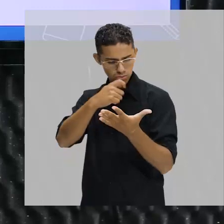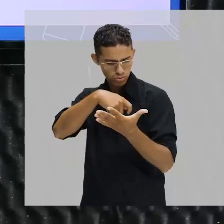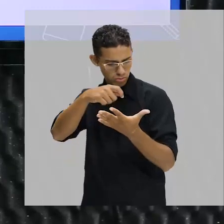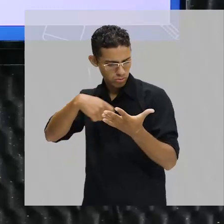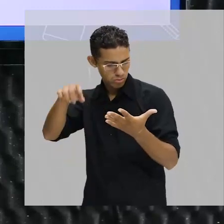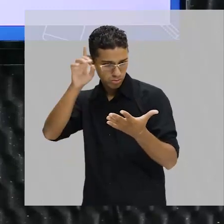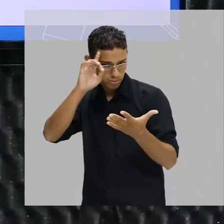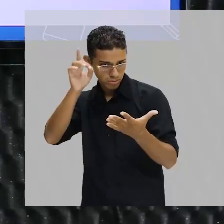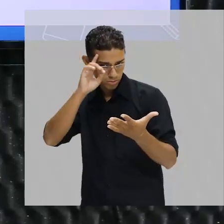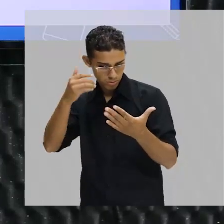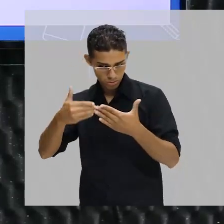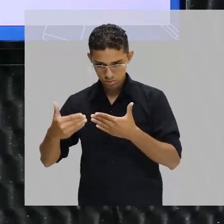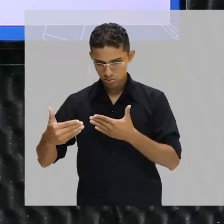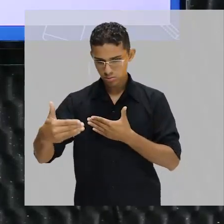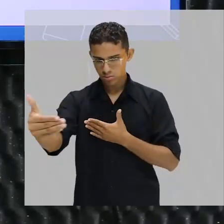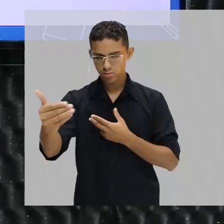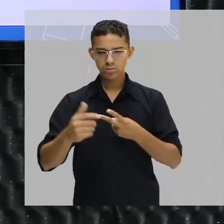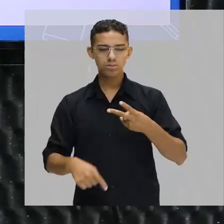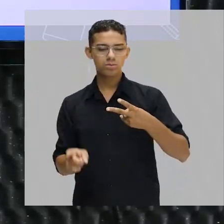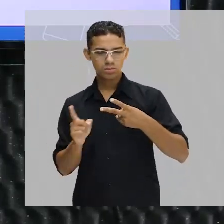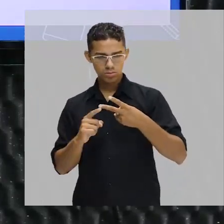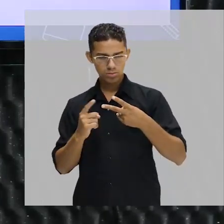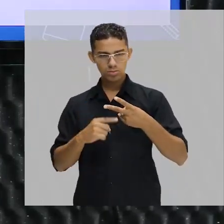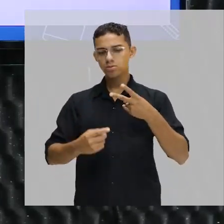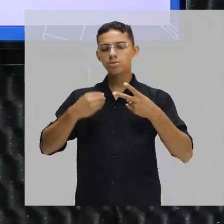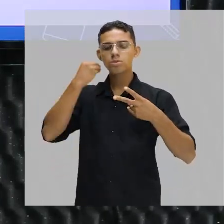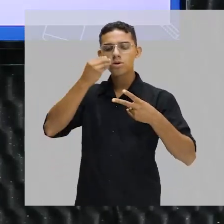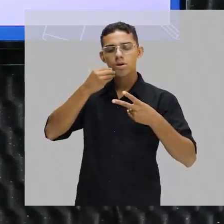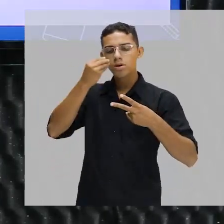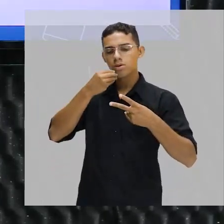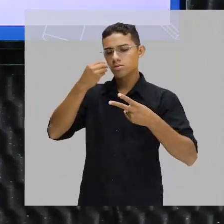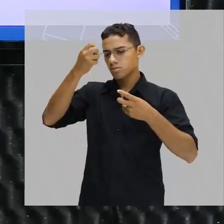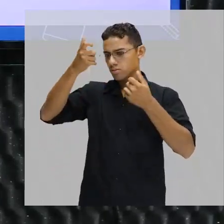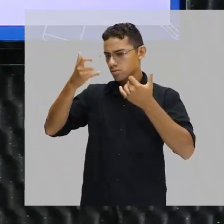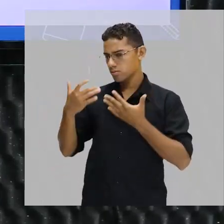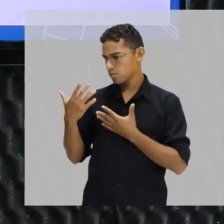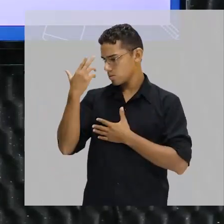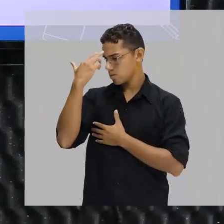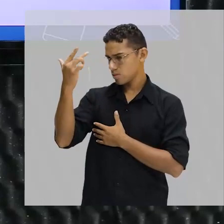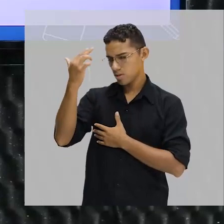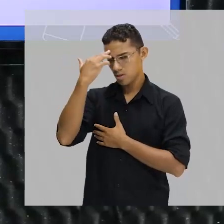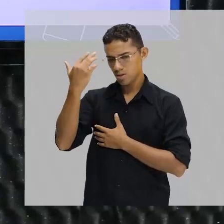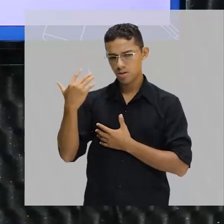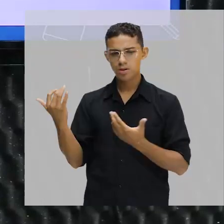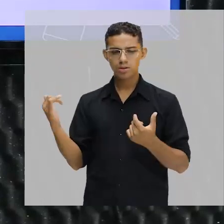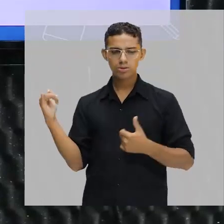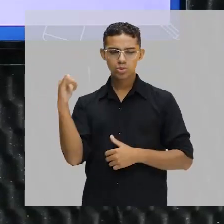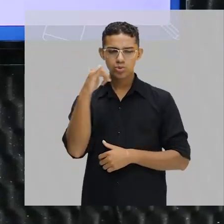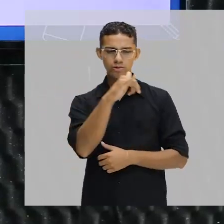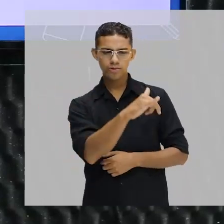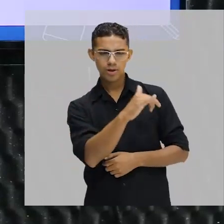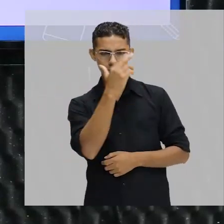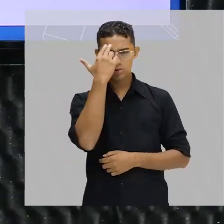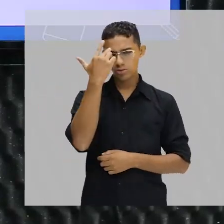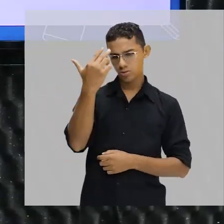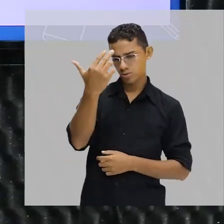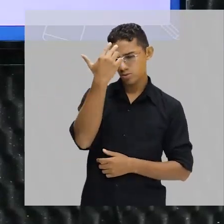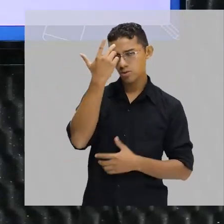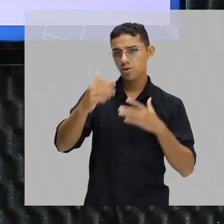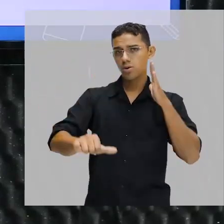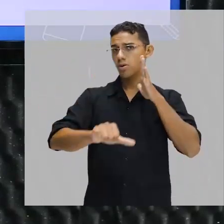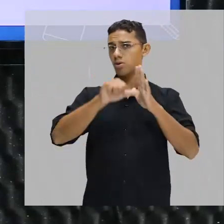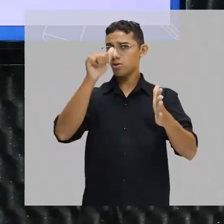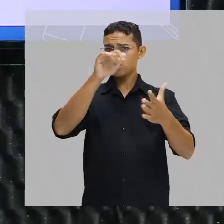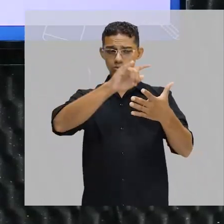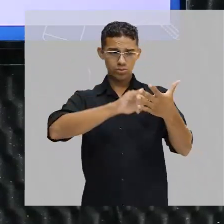os relatos de viagens e histórias, né, relatos históricos. Um dos primeiros documentos da literatura brasileira é